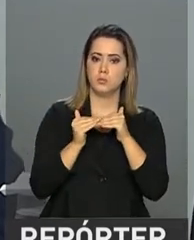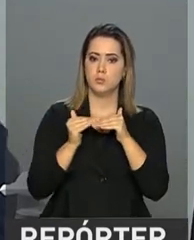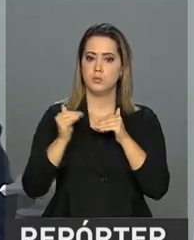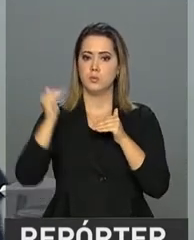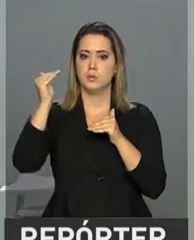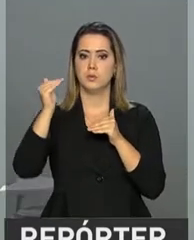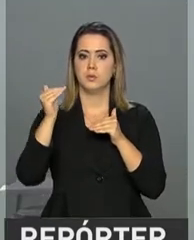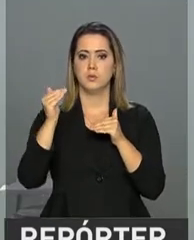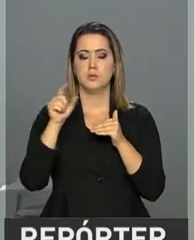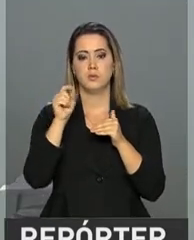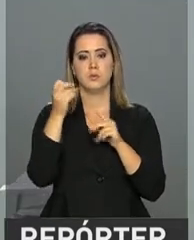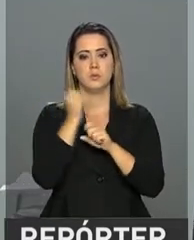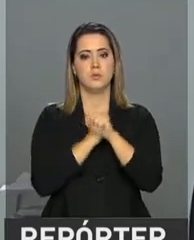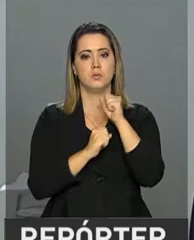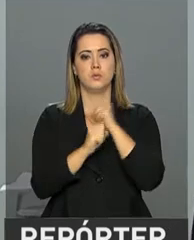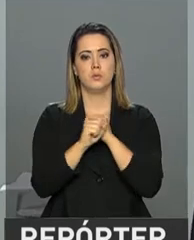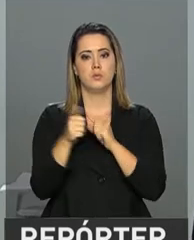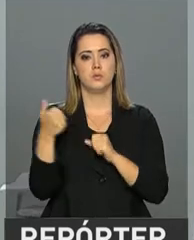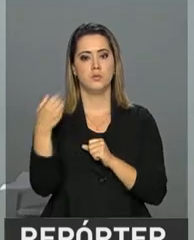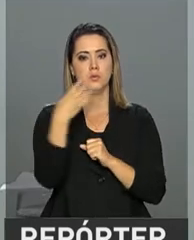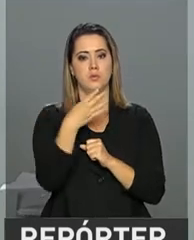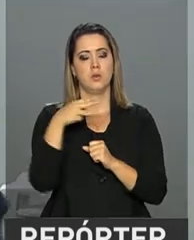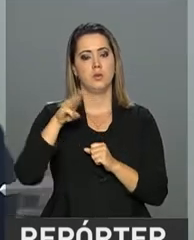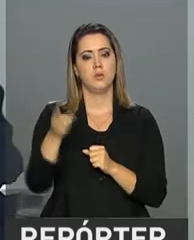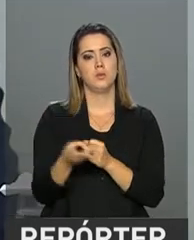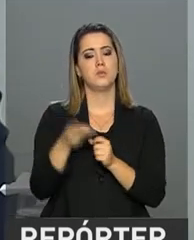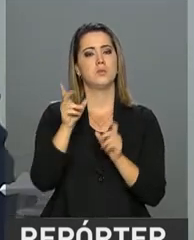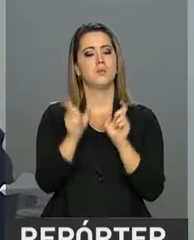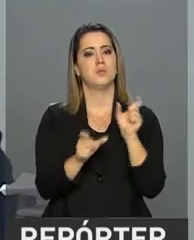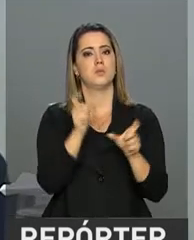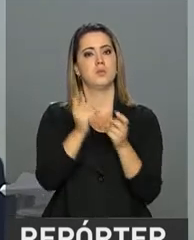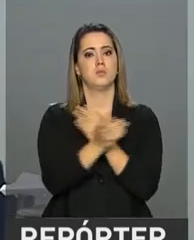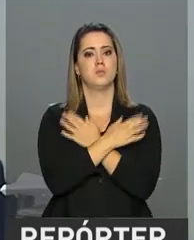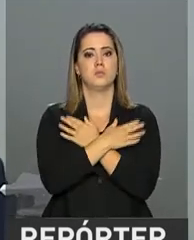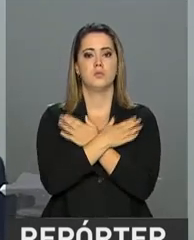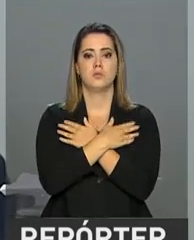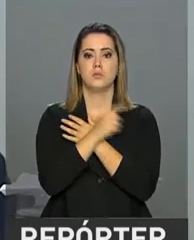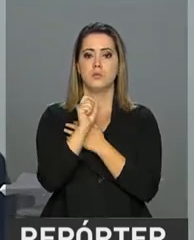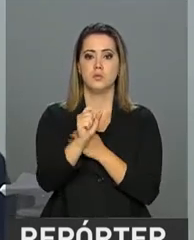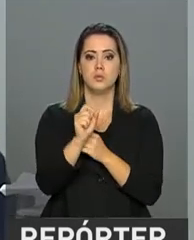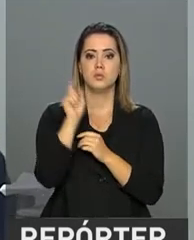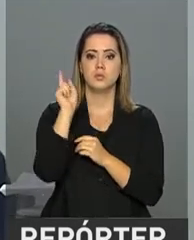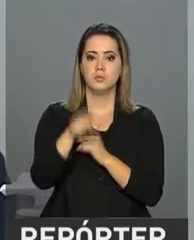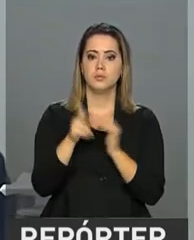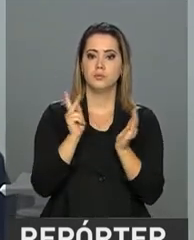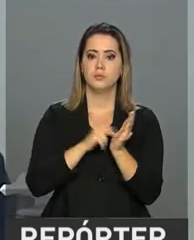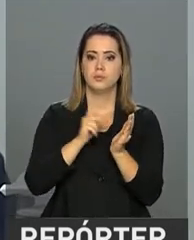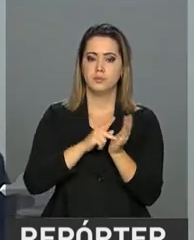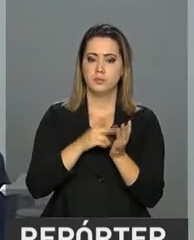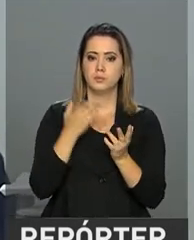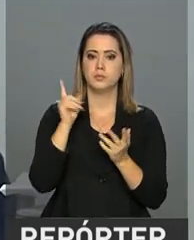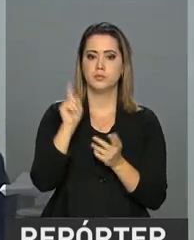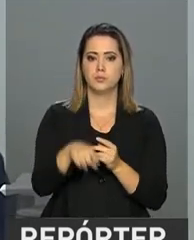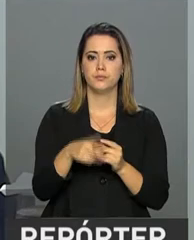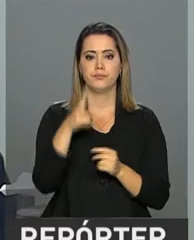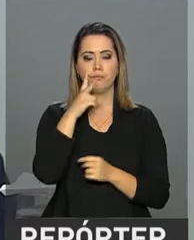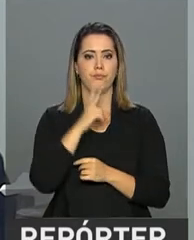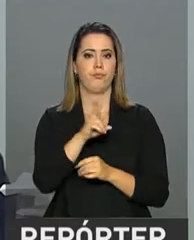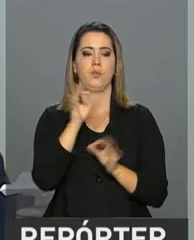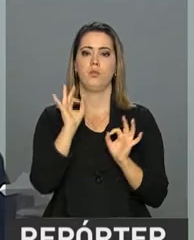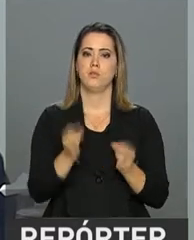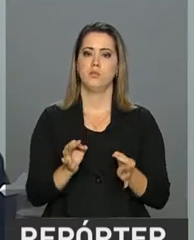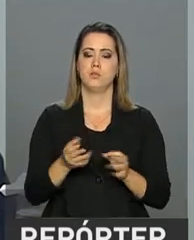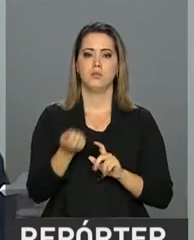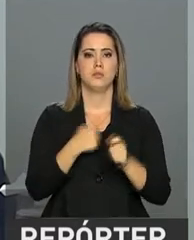chegar ao final do ano passado com 14 milhões e então é de fato era evidente que do